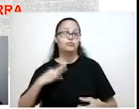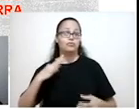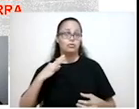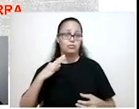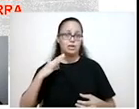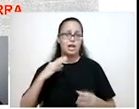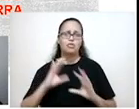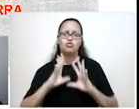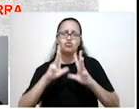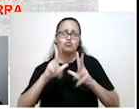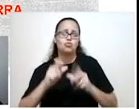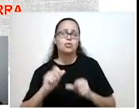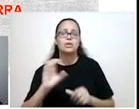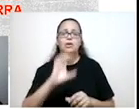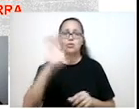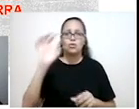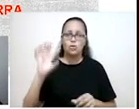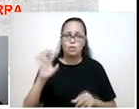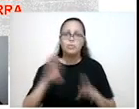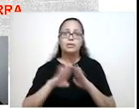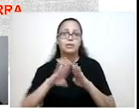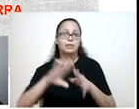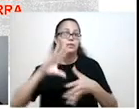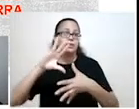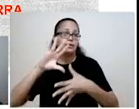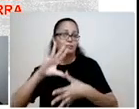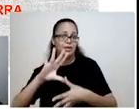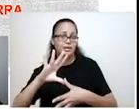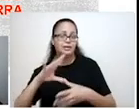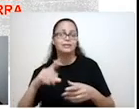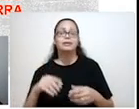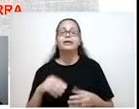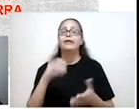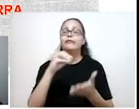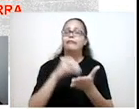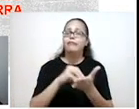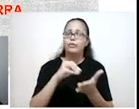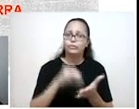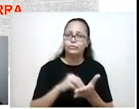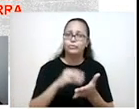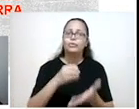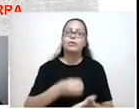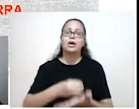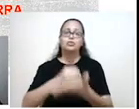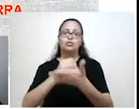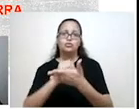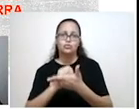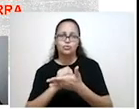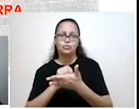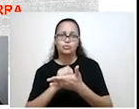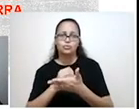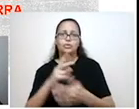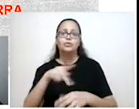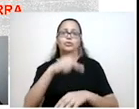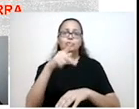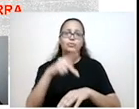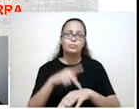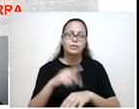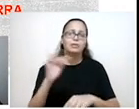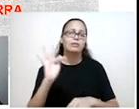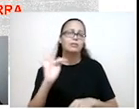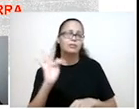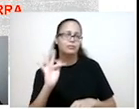faltou a eles o apoio de países como Inglaterra e França, para poder sim fazer frente aos